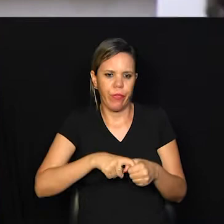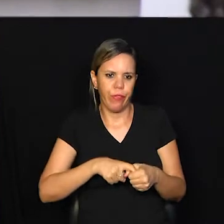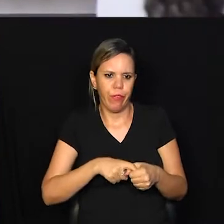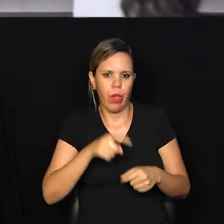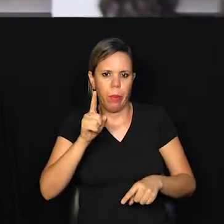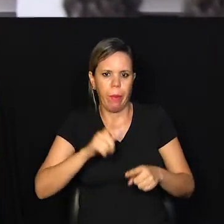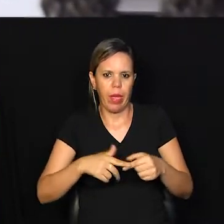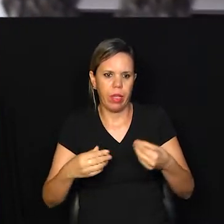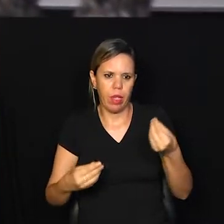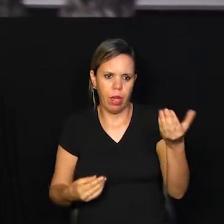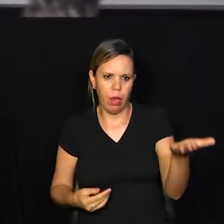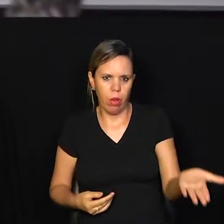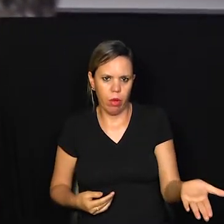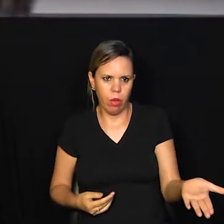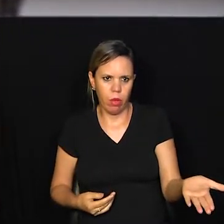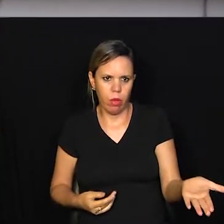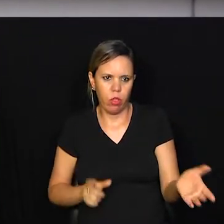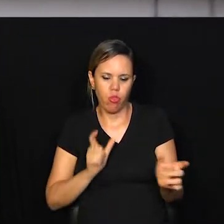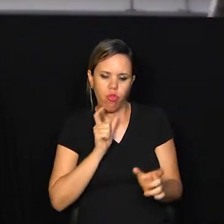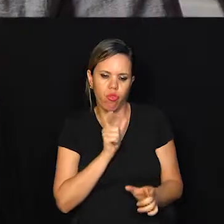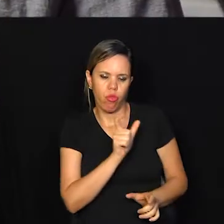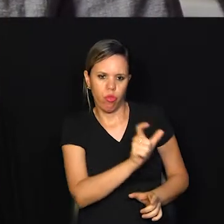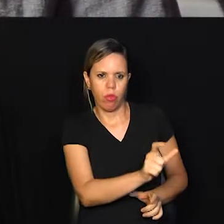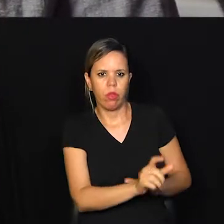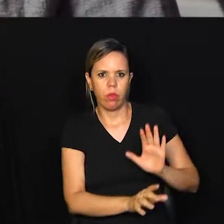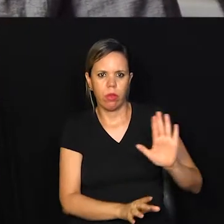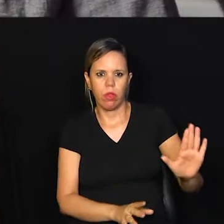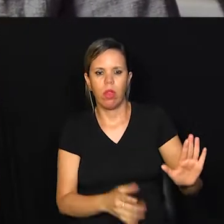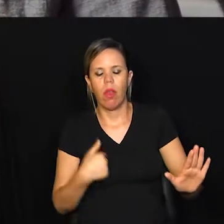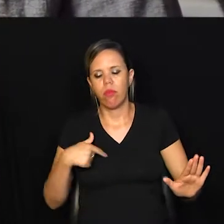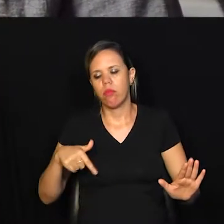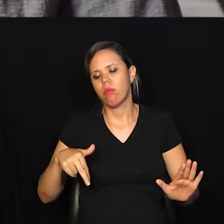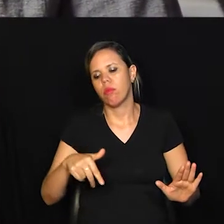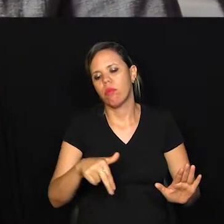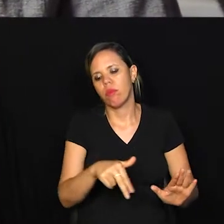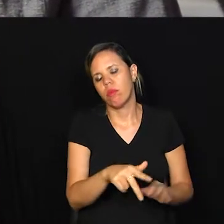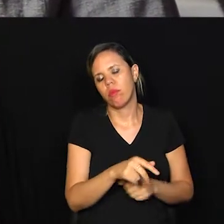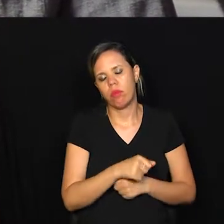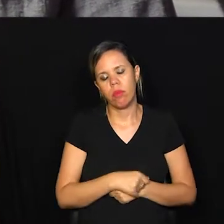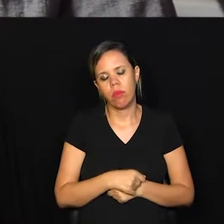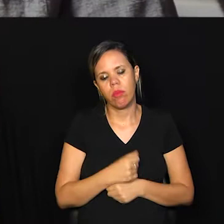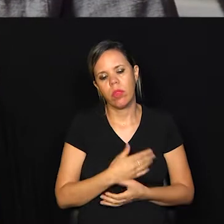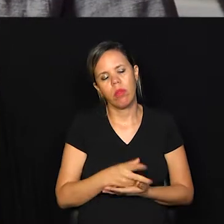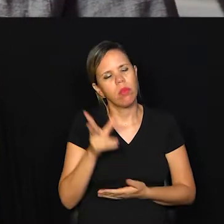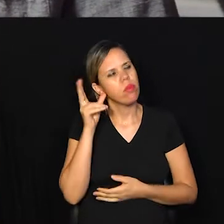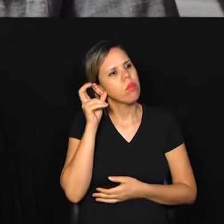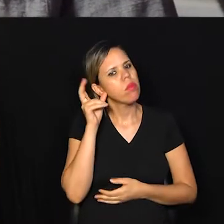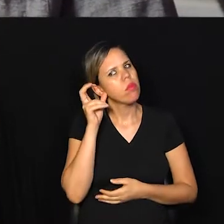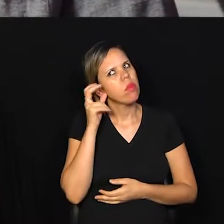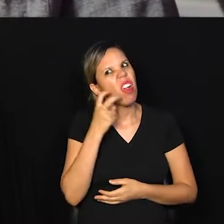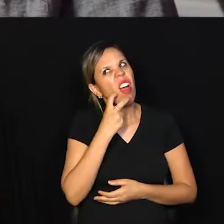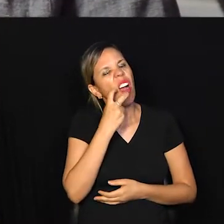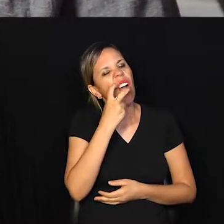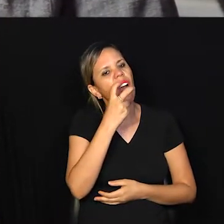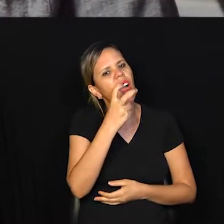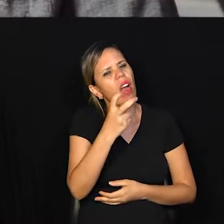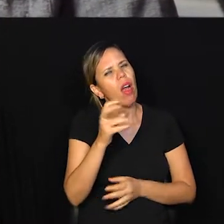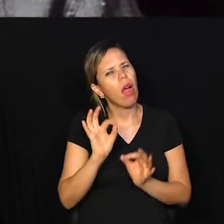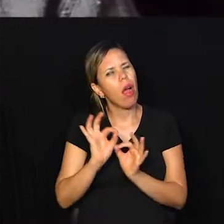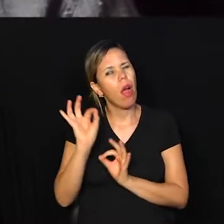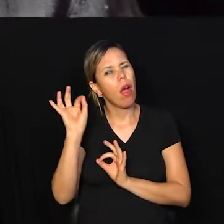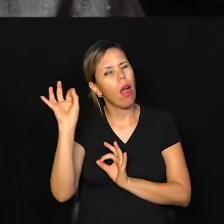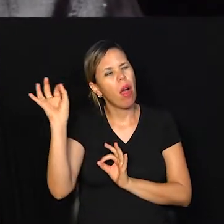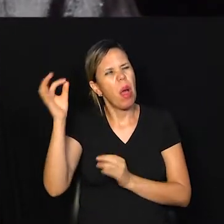o material, o credenciamento, eu estava caminhando ali, aí eu comecei a ouvir um grito, assim, mas muito